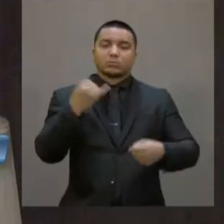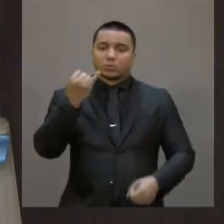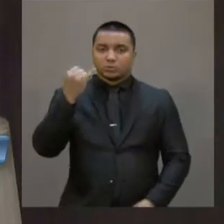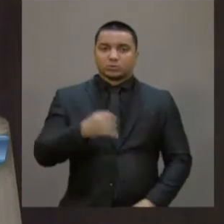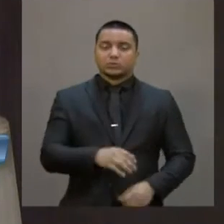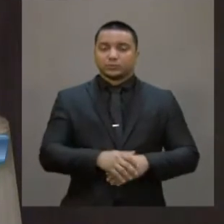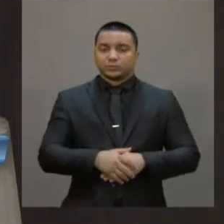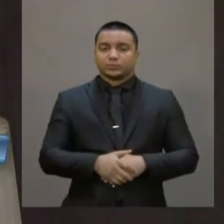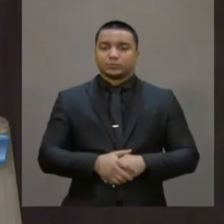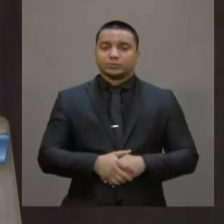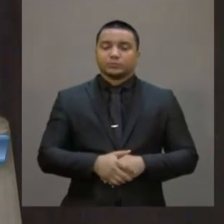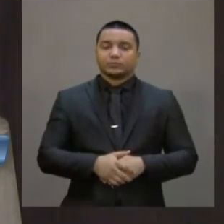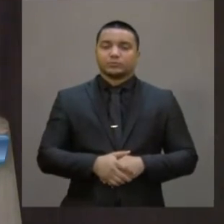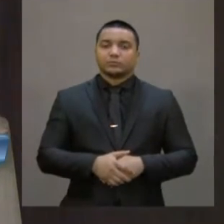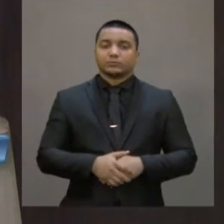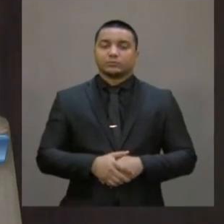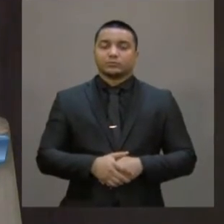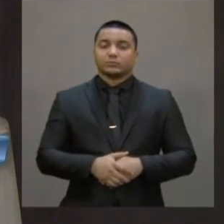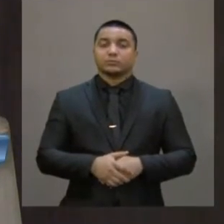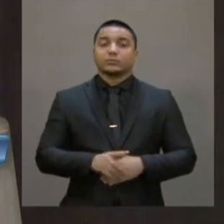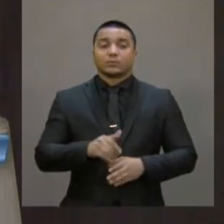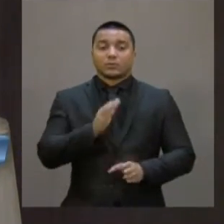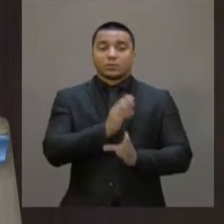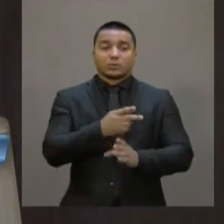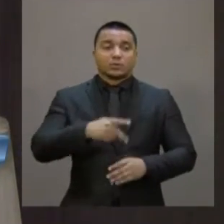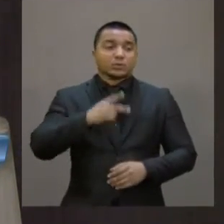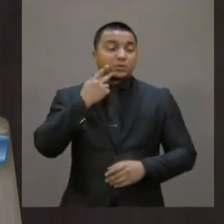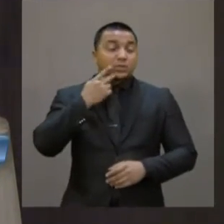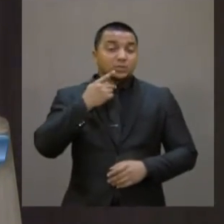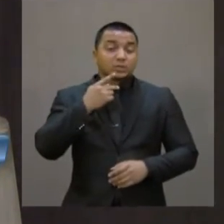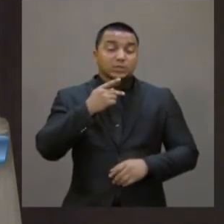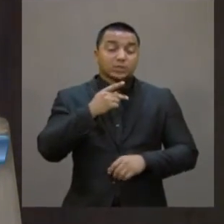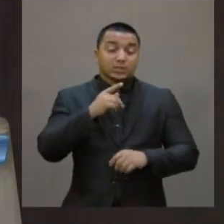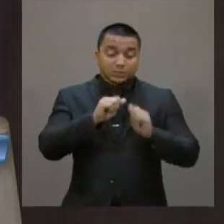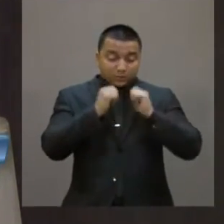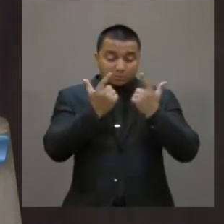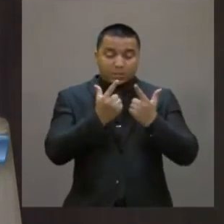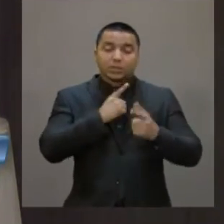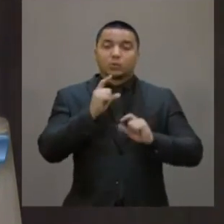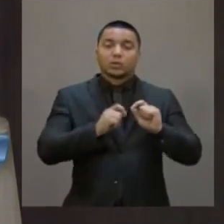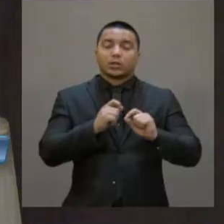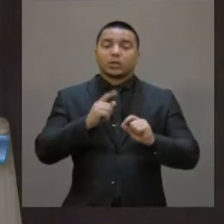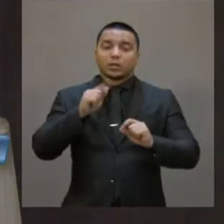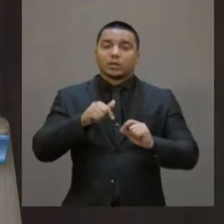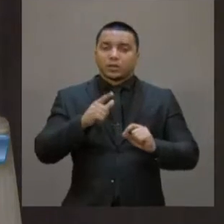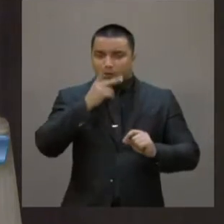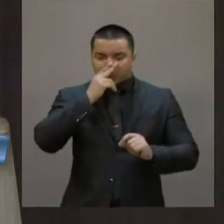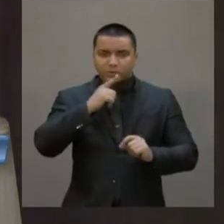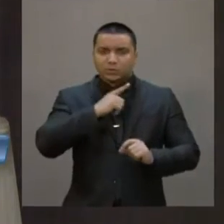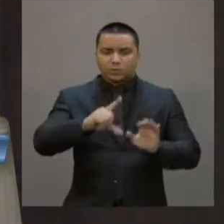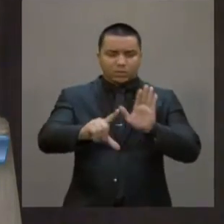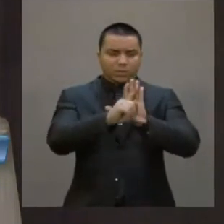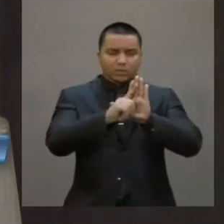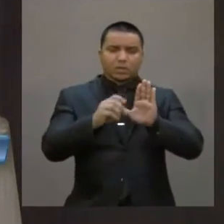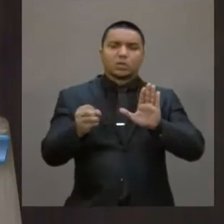saúde pública. Eu digo isso porque tramita aqui na casa, deputados, mais uma lei que é super importante,